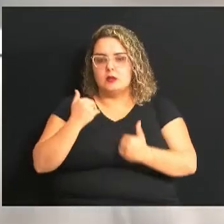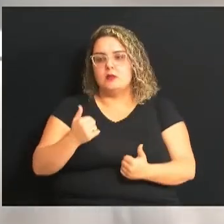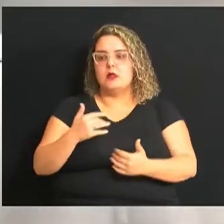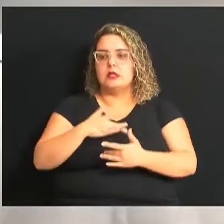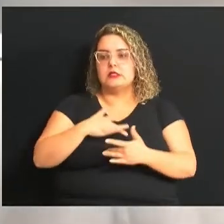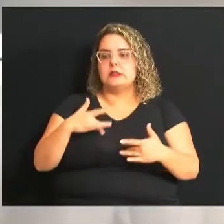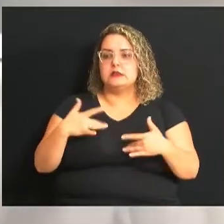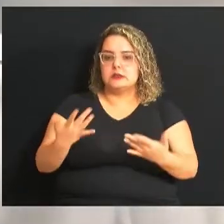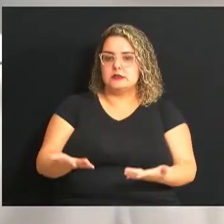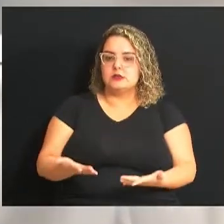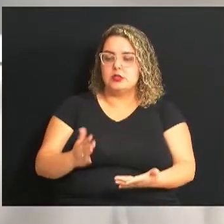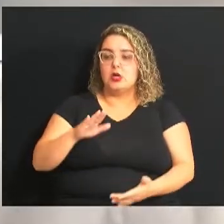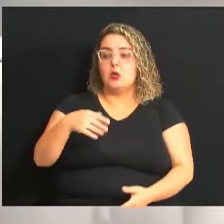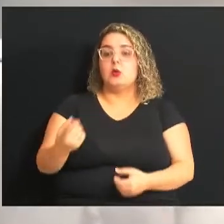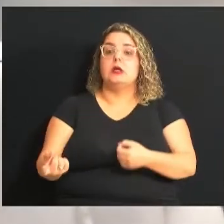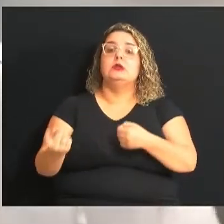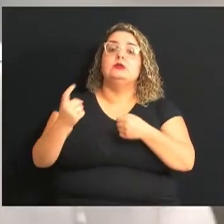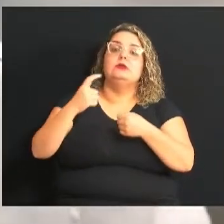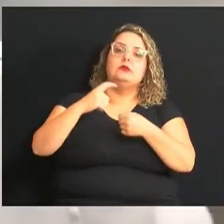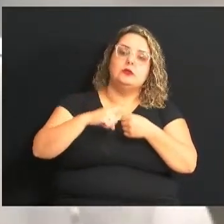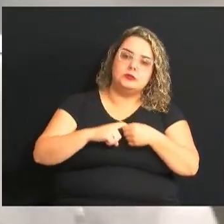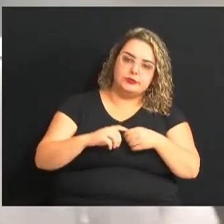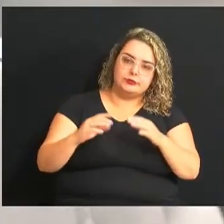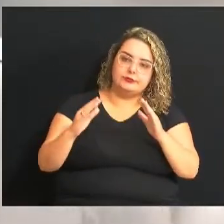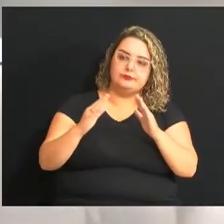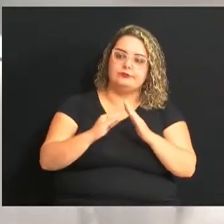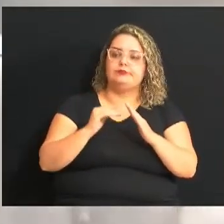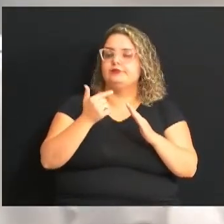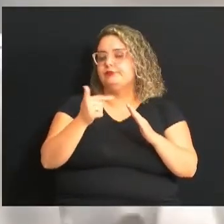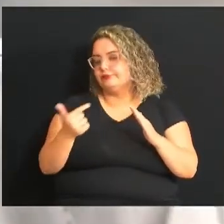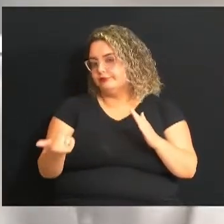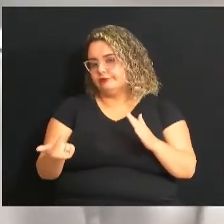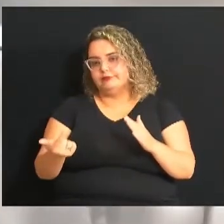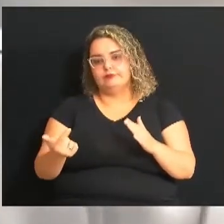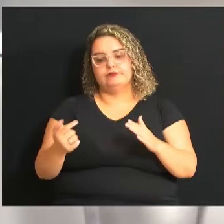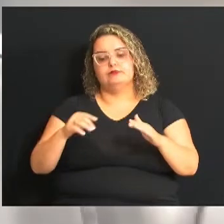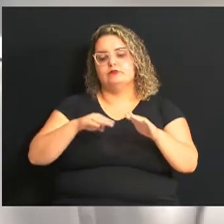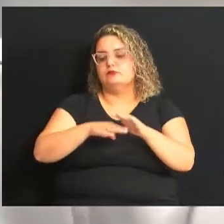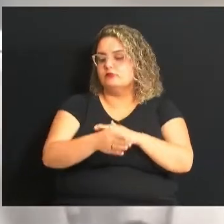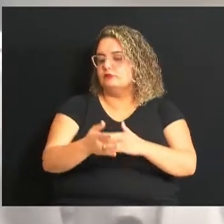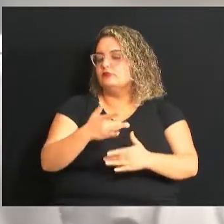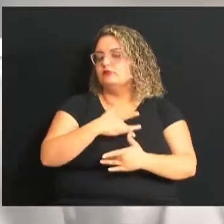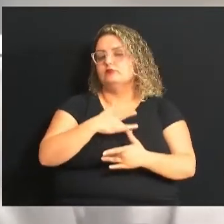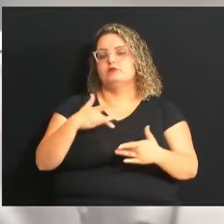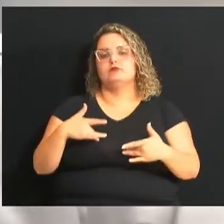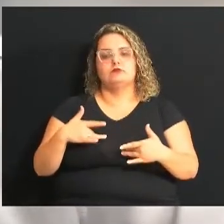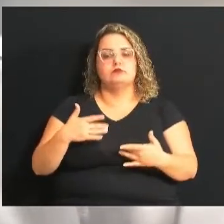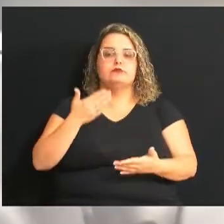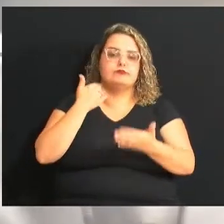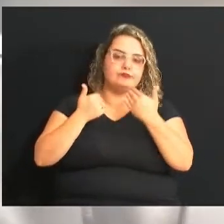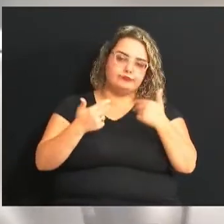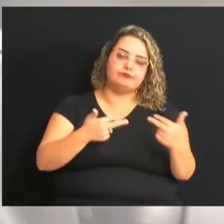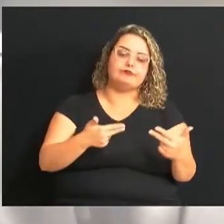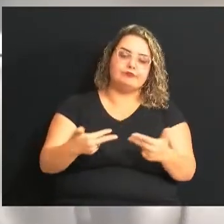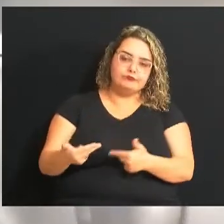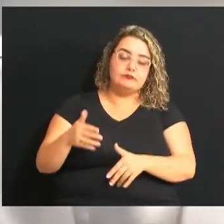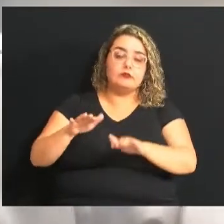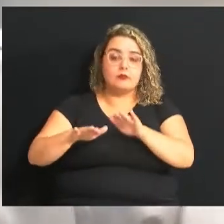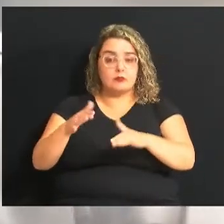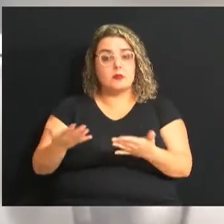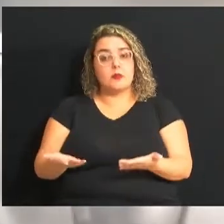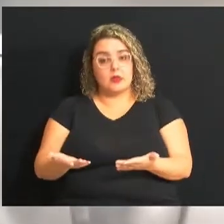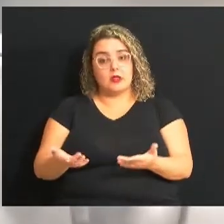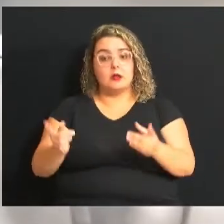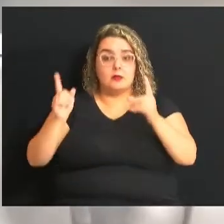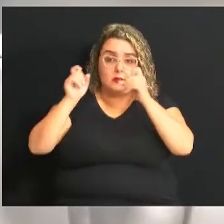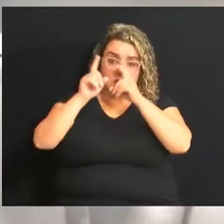se quando ela voltar para casa, ela não tem esse mesmo padrão alimentar. E muitas vezes, até pela